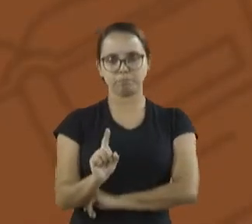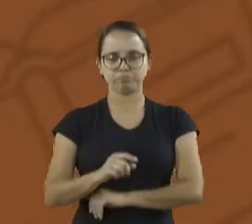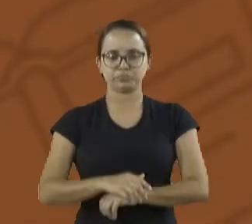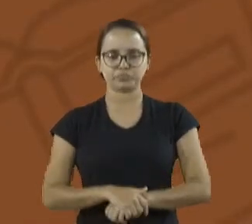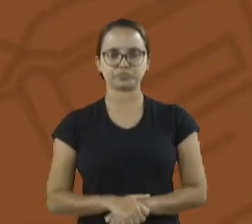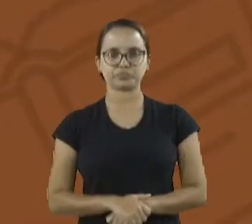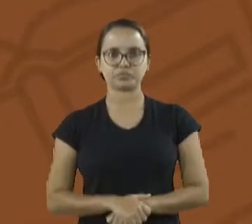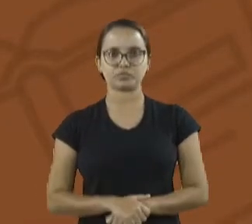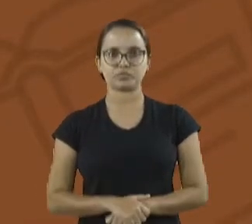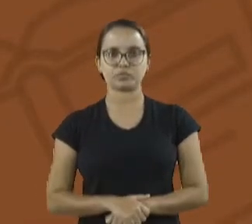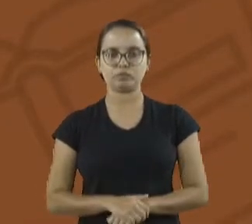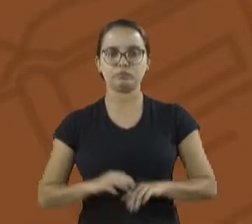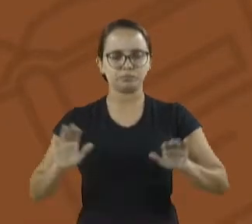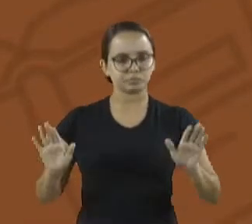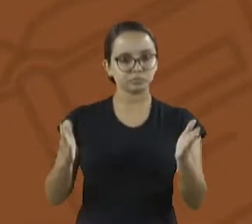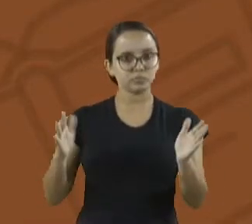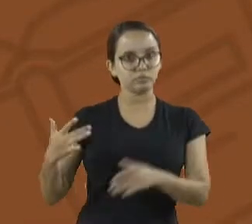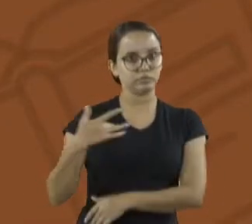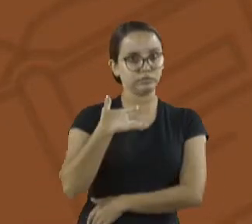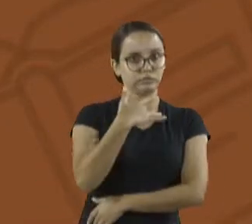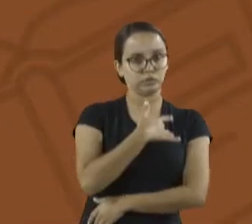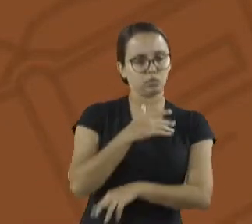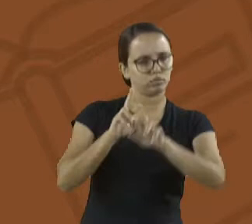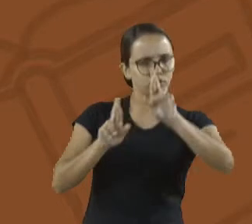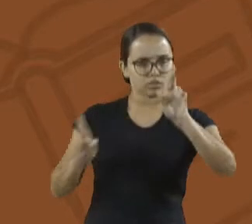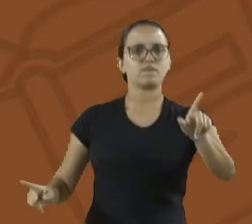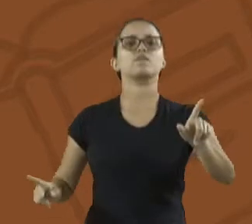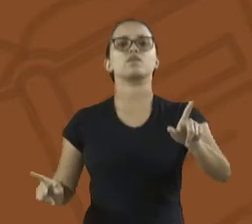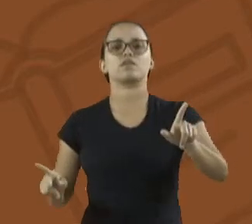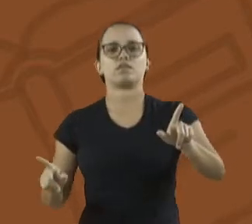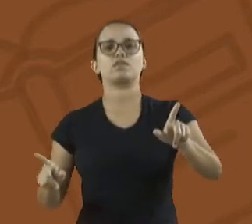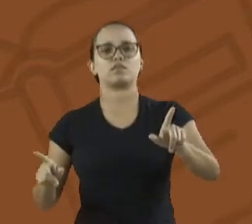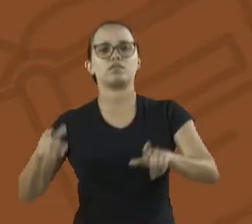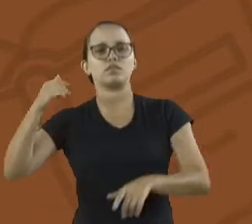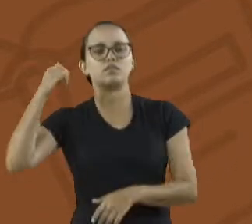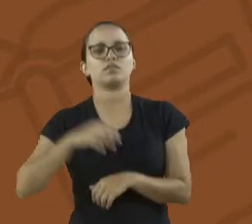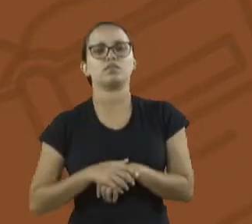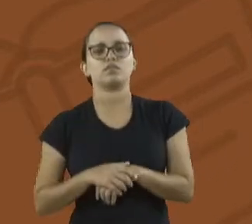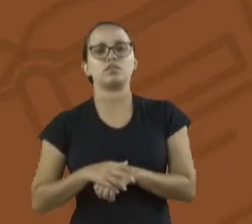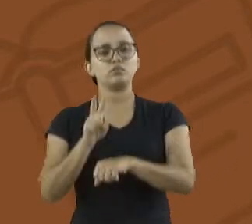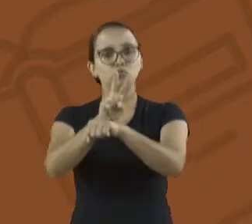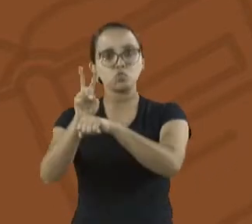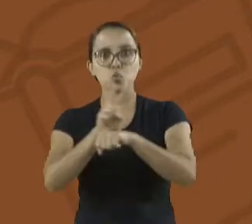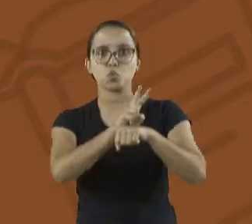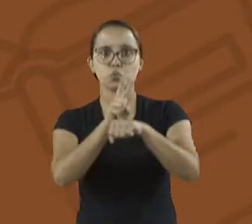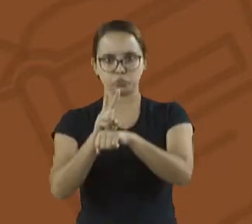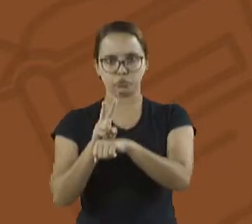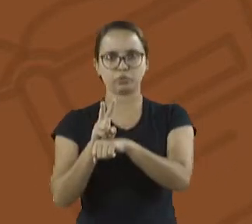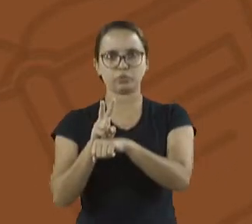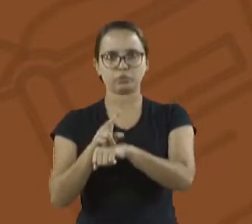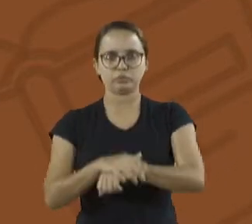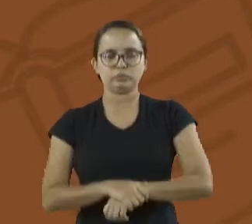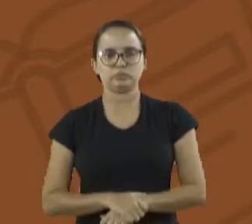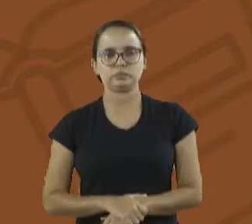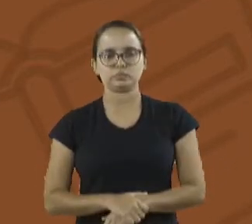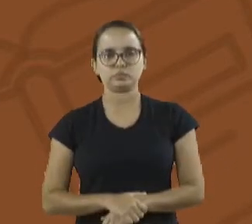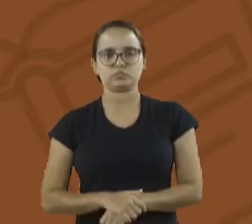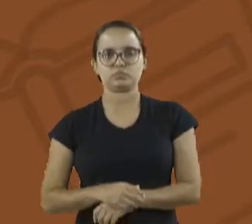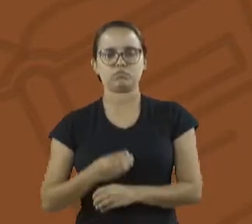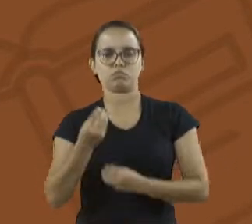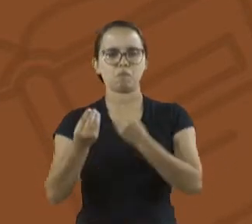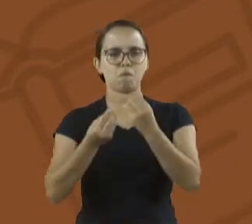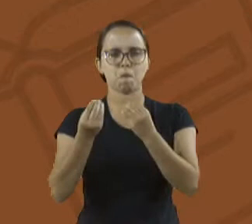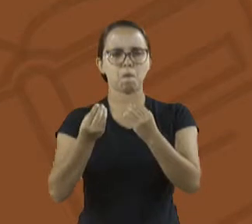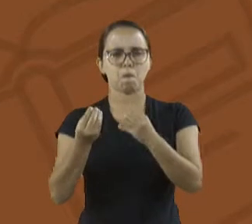Promoção versus prevenção. Professor, promoção e prevenção. O senhor falou sobre promoção da saúde. O que seria promoção